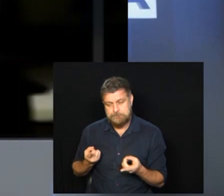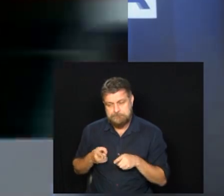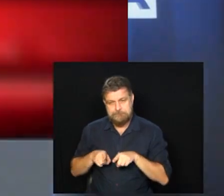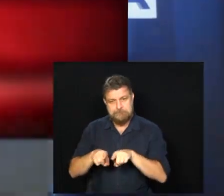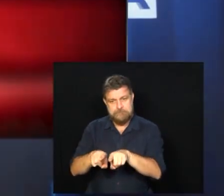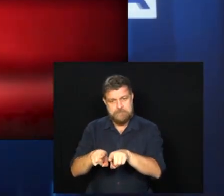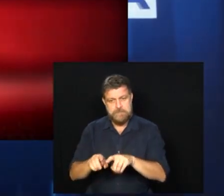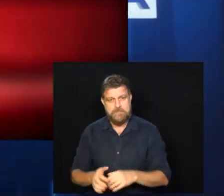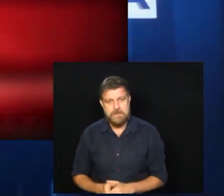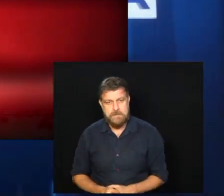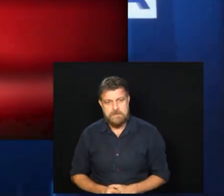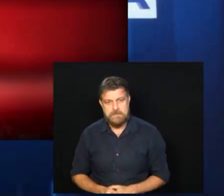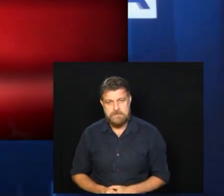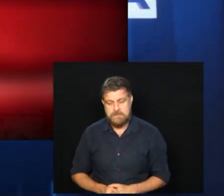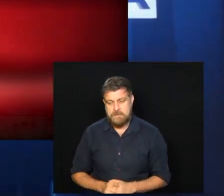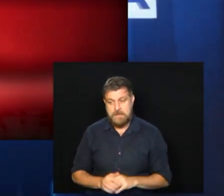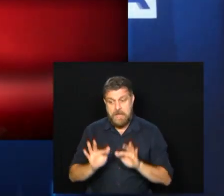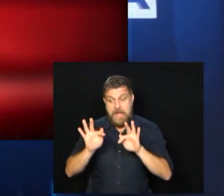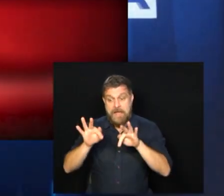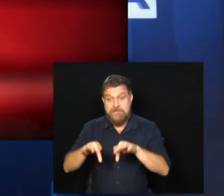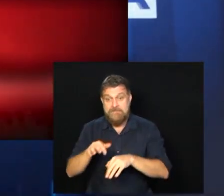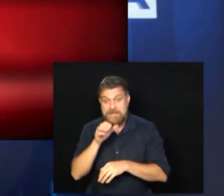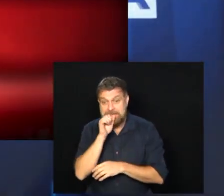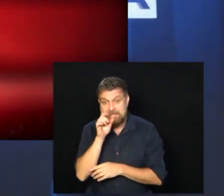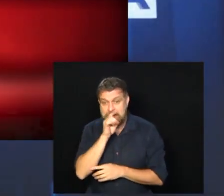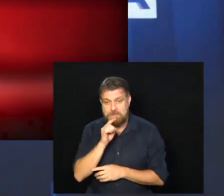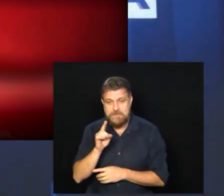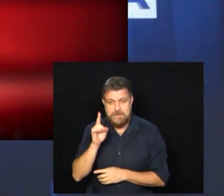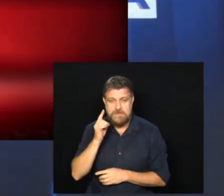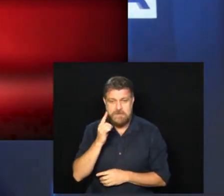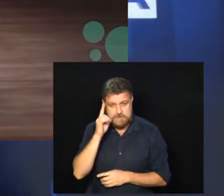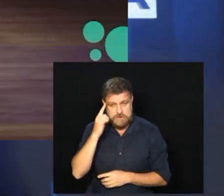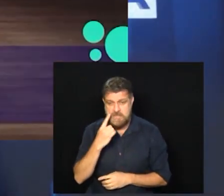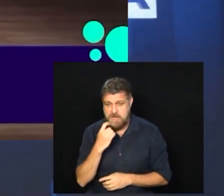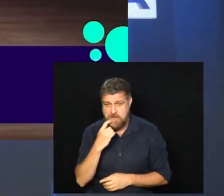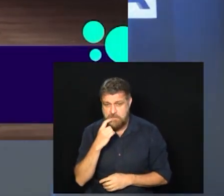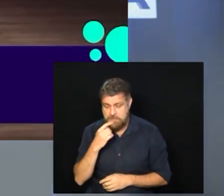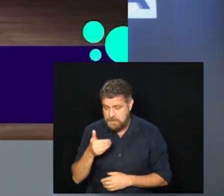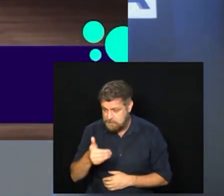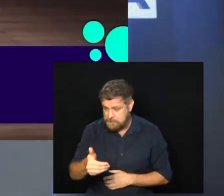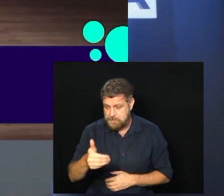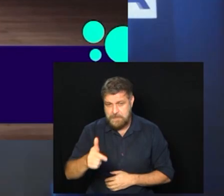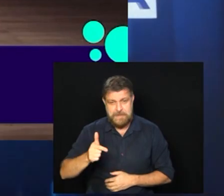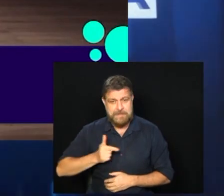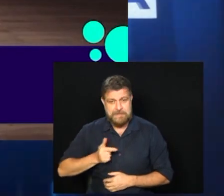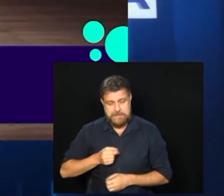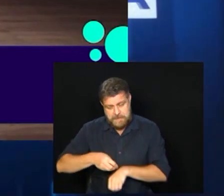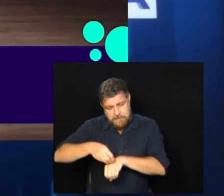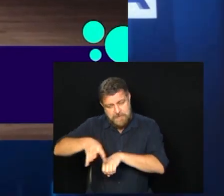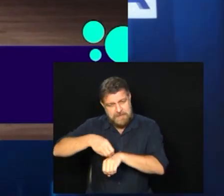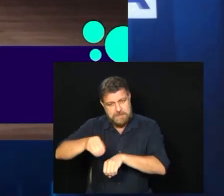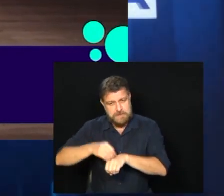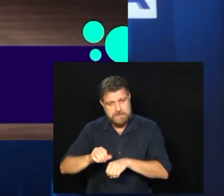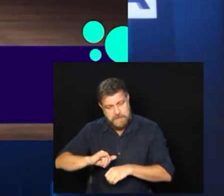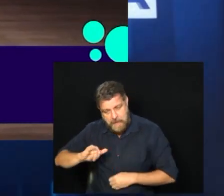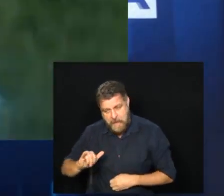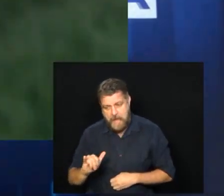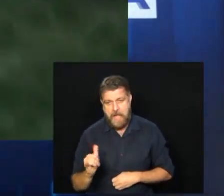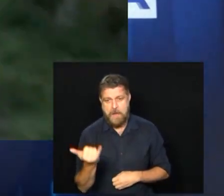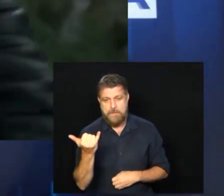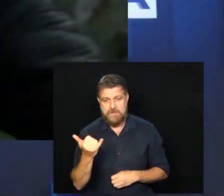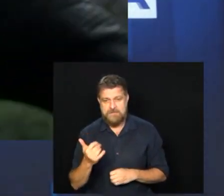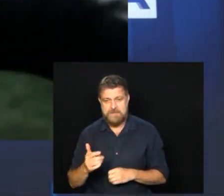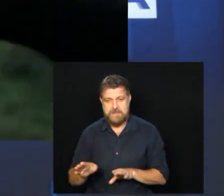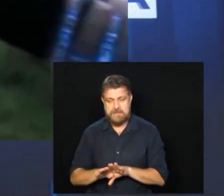simultânea. E o fim de semana e o feriado estão chegando, então tem muitas dicas de lazer e